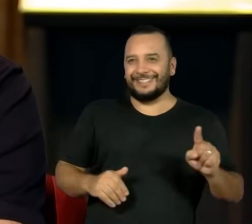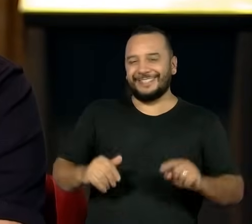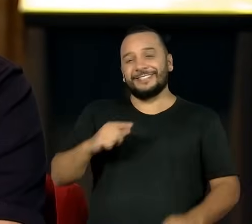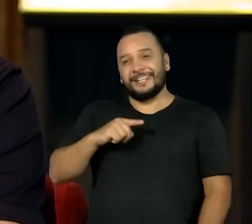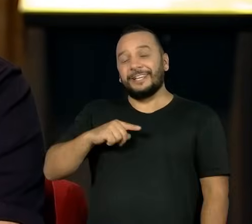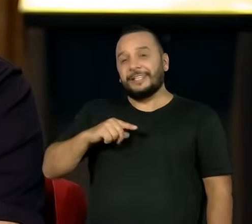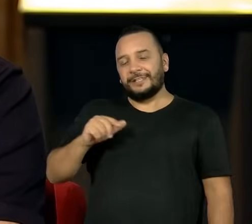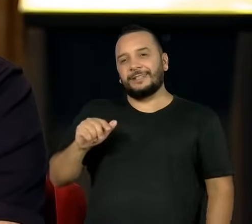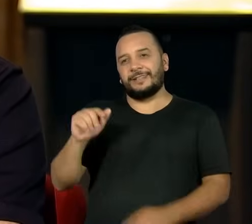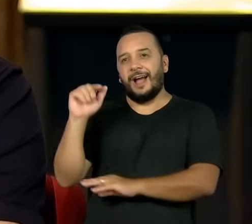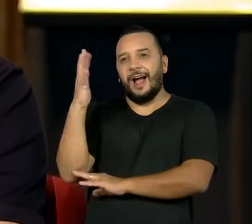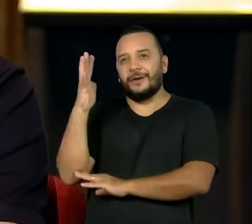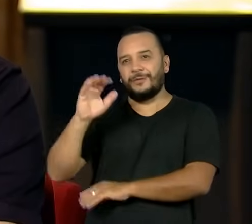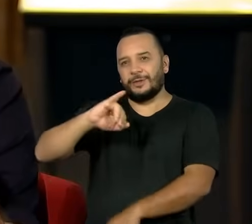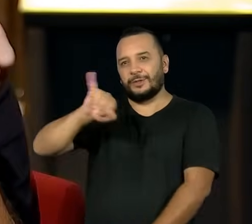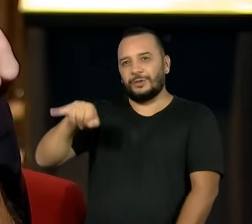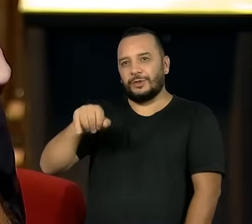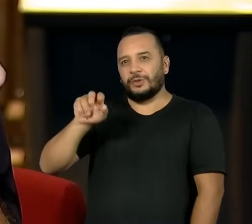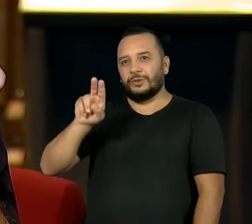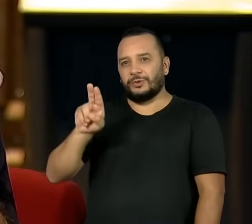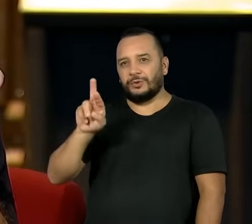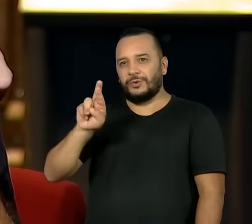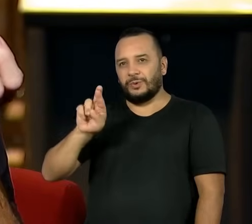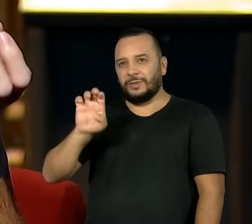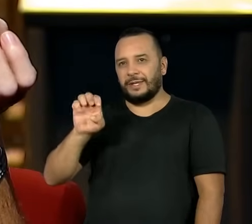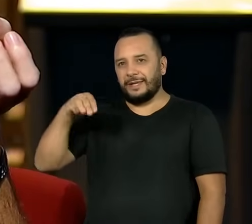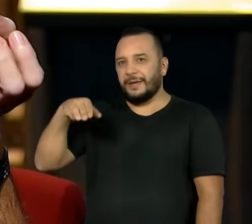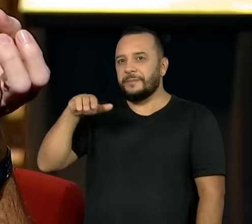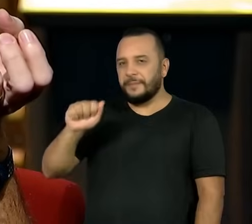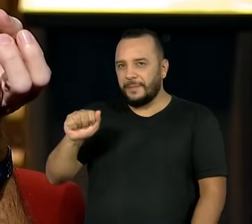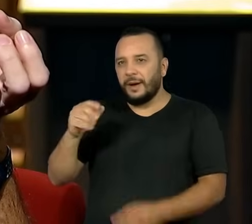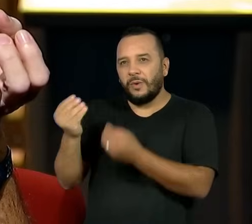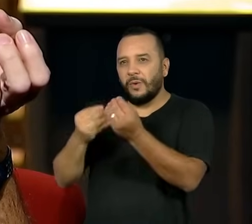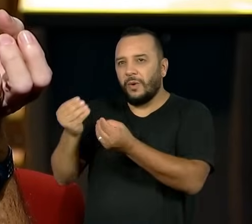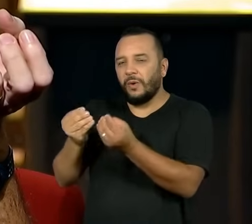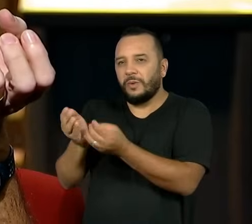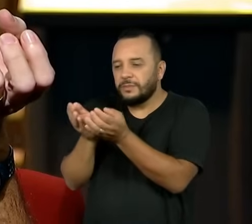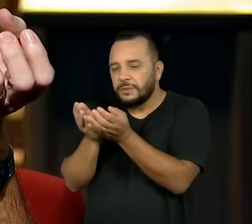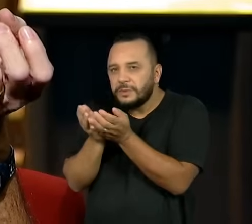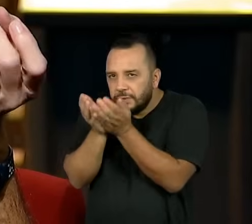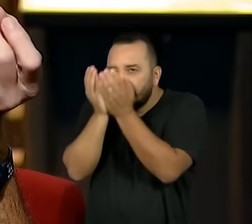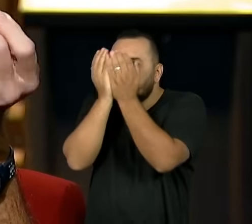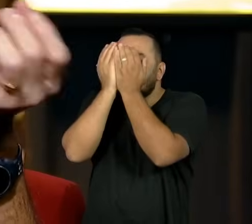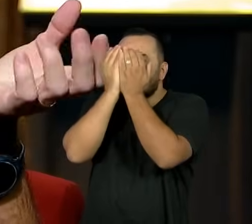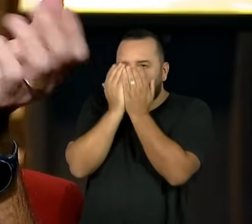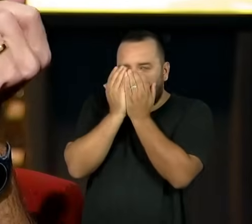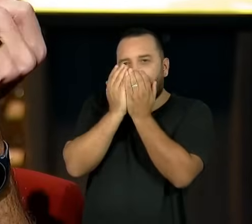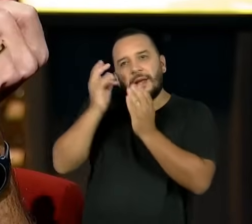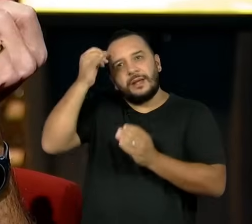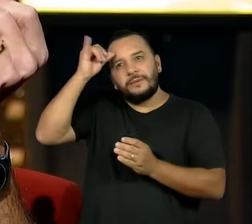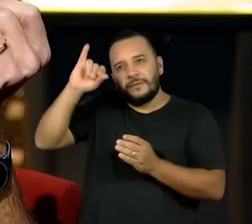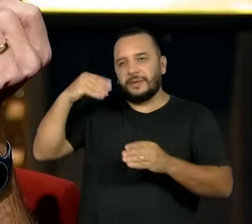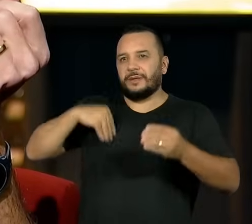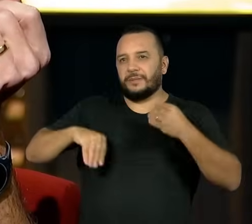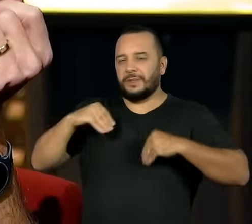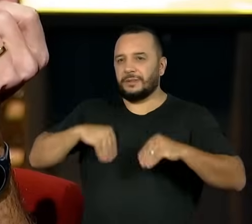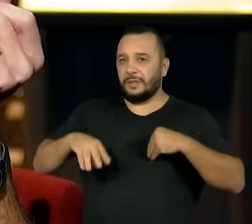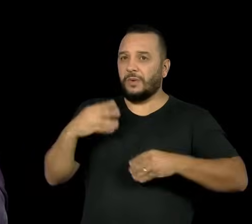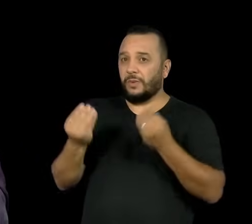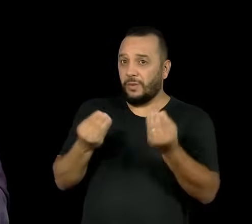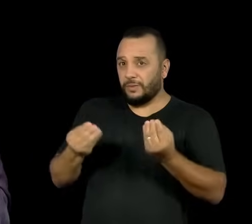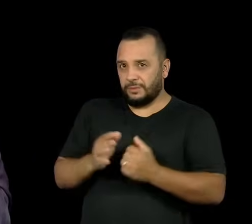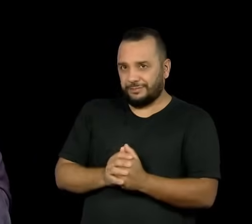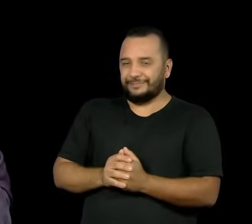a gente tenta entender o papel de efeito antidepressivo da DMT em pacientes com depressão.